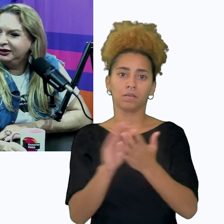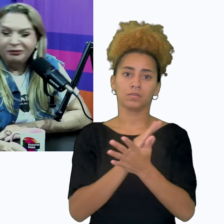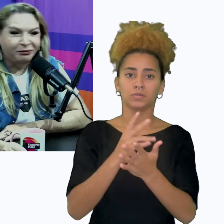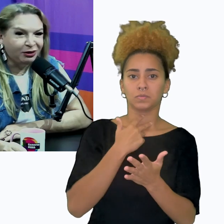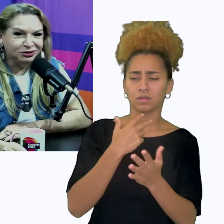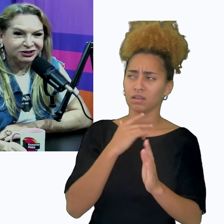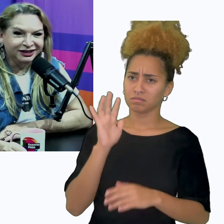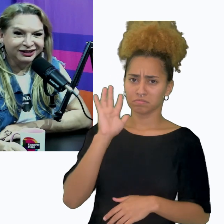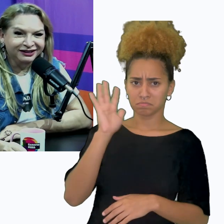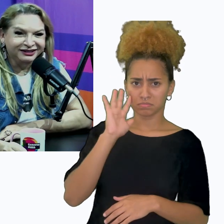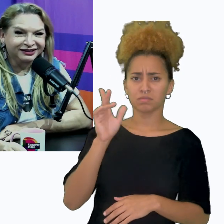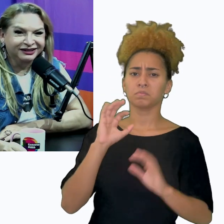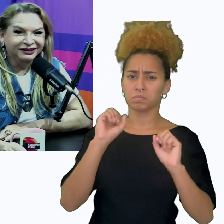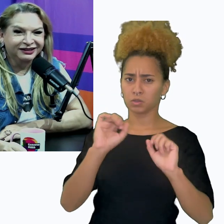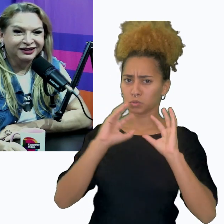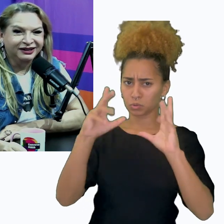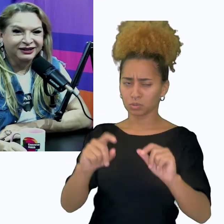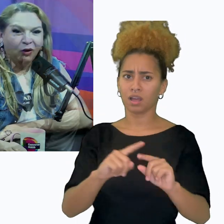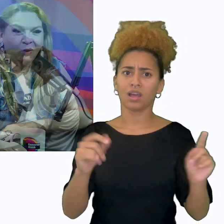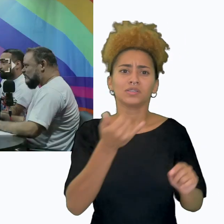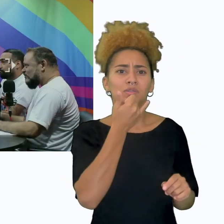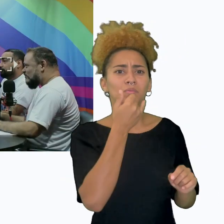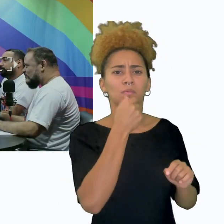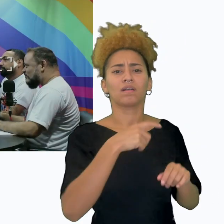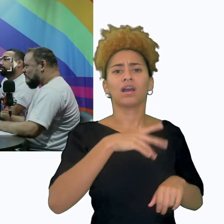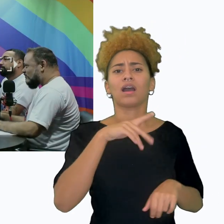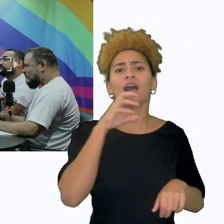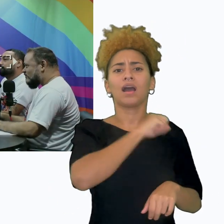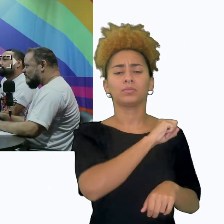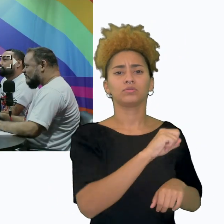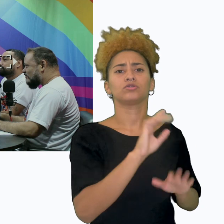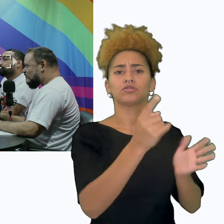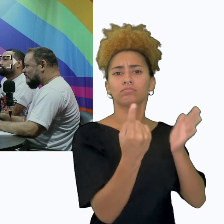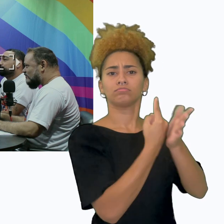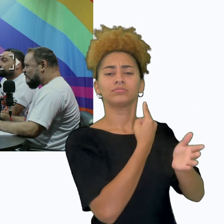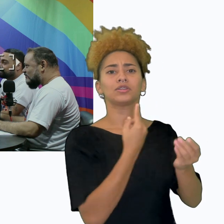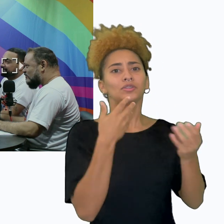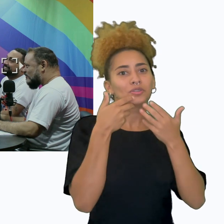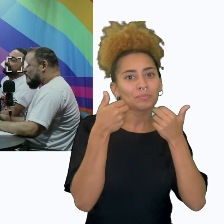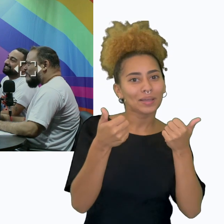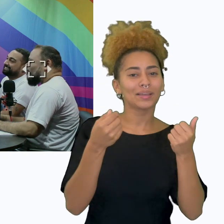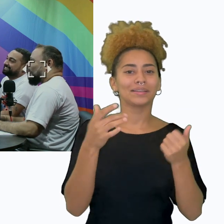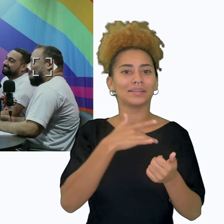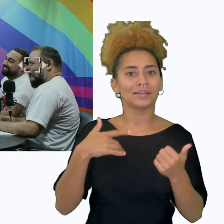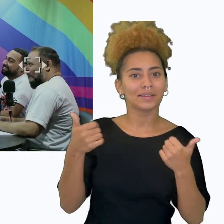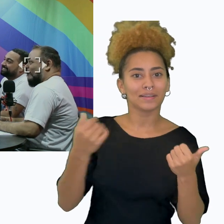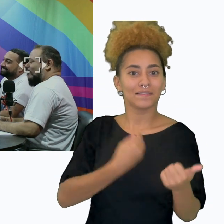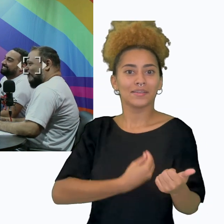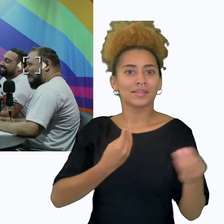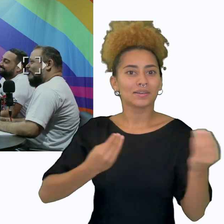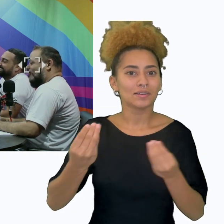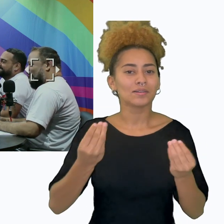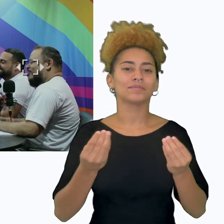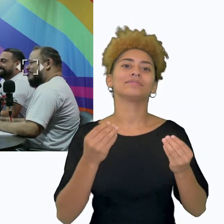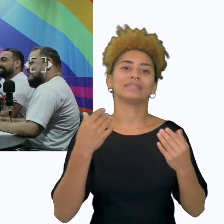não pode. Aí eu entendi que a gente pode perguntar tudo. Não, pode, mas foi uma lapada só na cara da gente, como tudo começou de uma vez. Tudo bem, como é que tá, como é que você vai, o que é que você